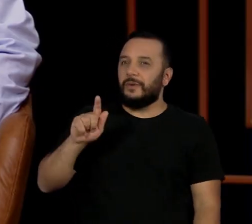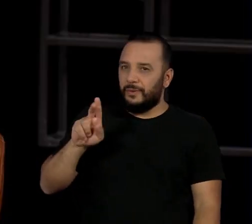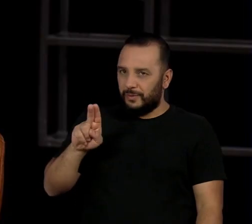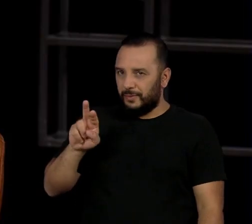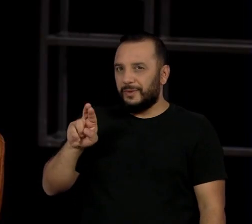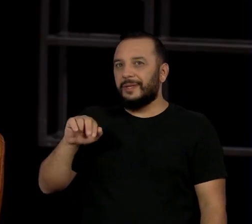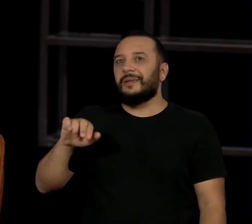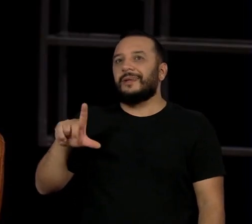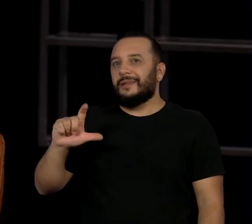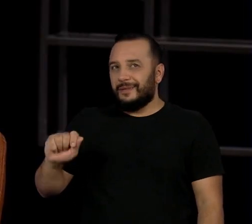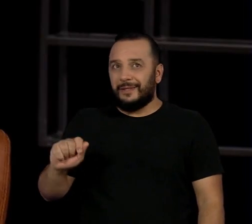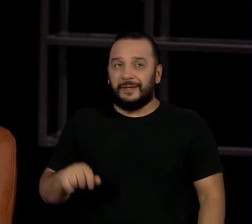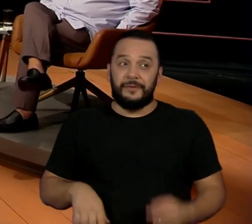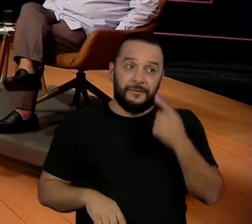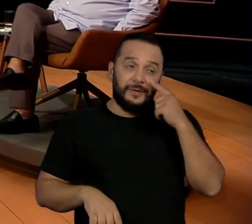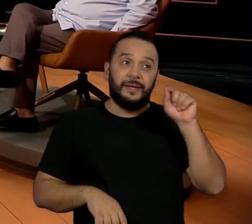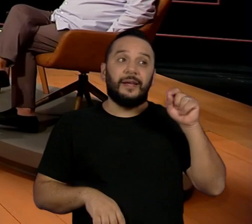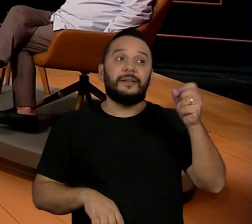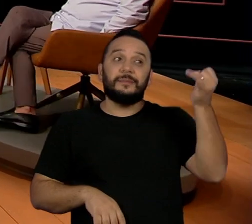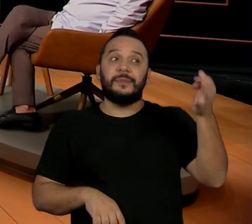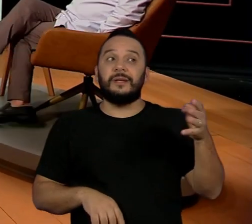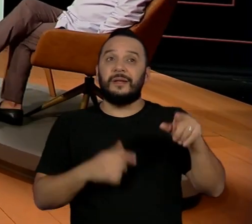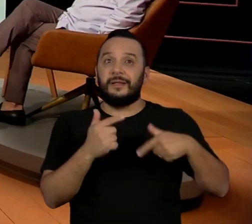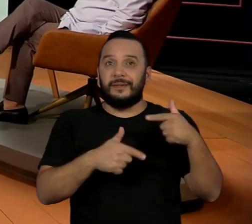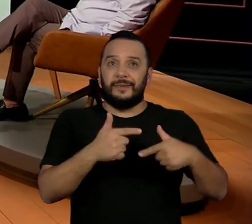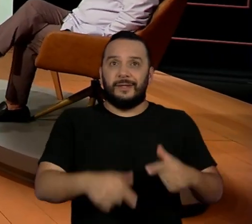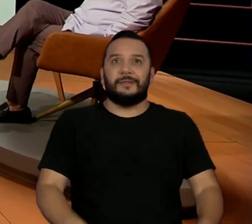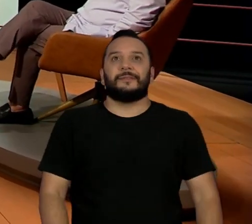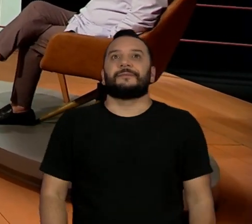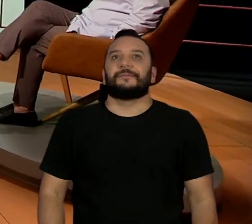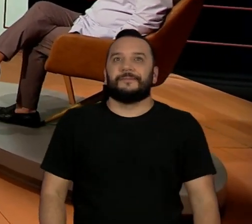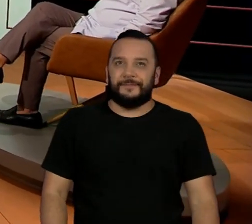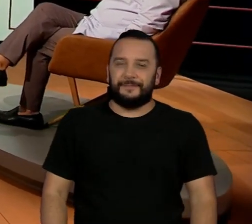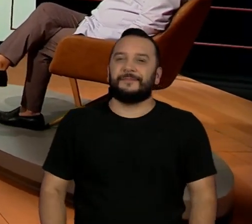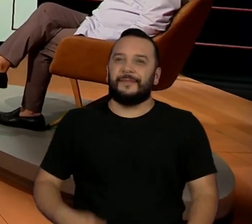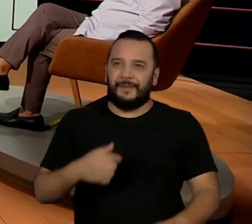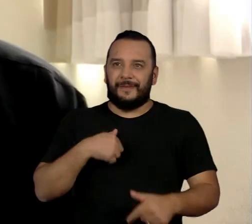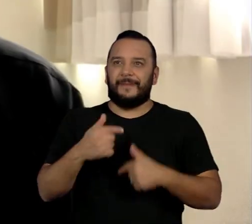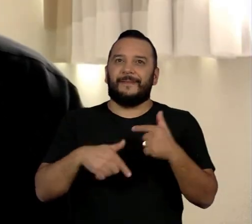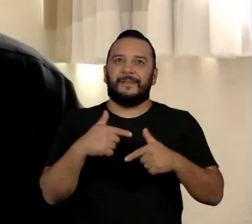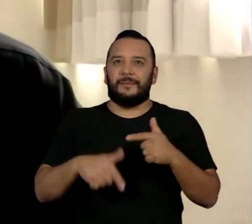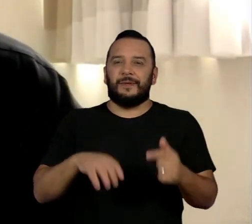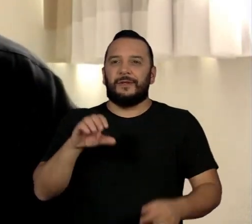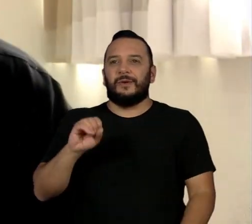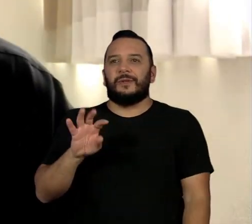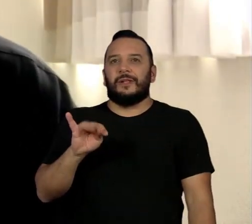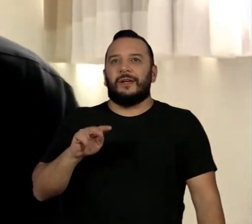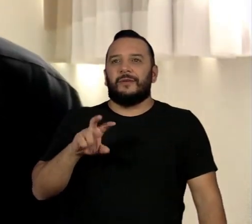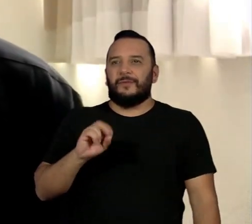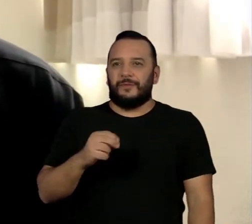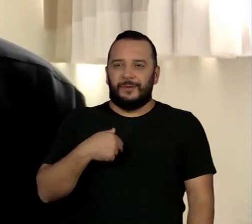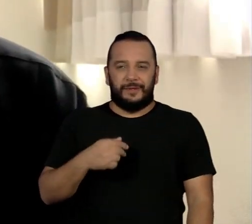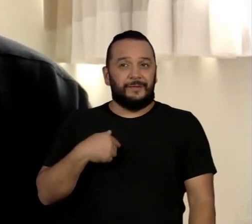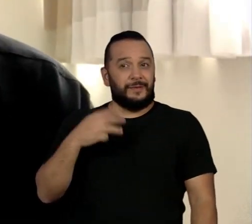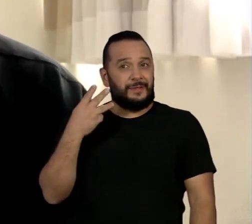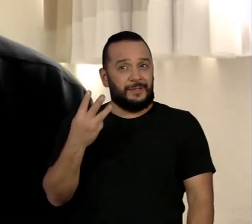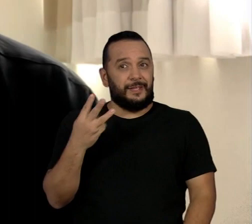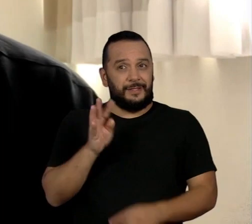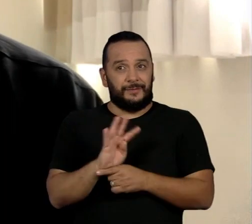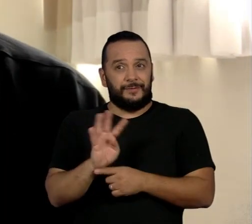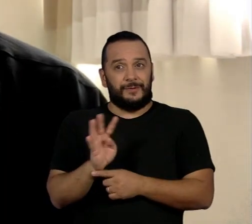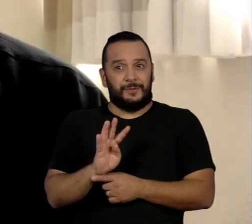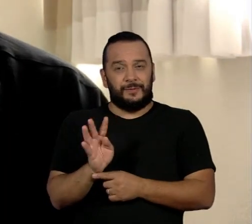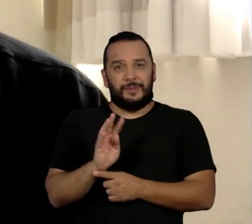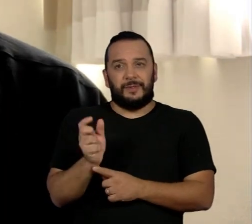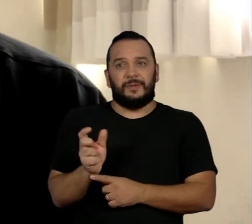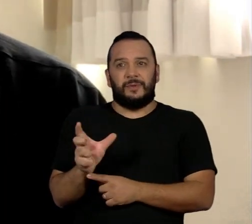Olha só quem fala desse trabalho. Eba! Eu trabalhei com o Otávio em 3 longas, sendo que 2 foram